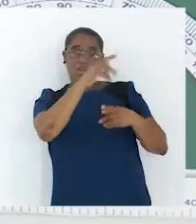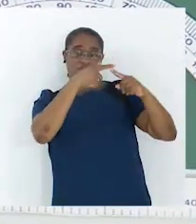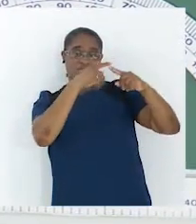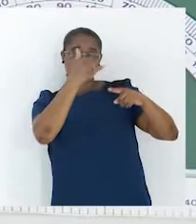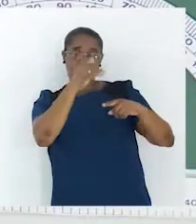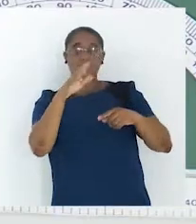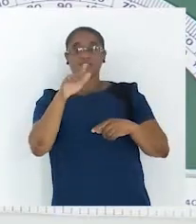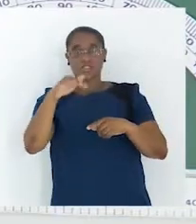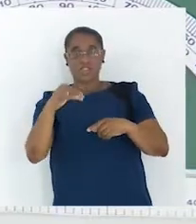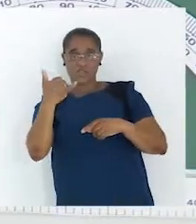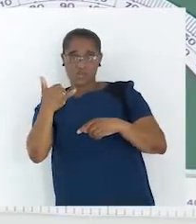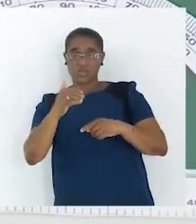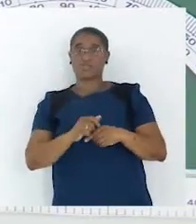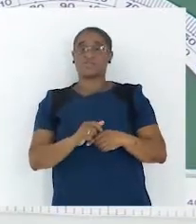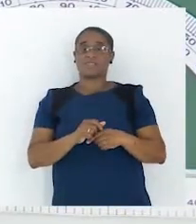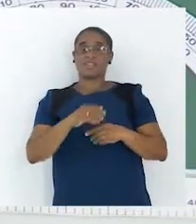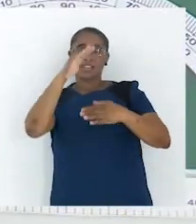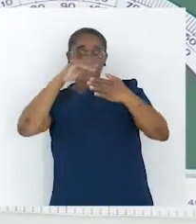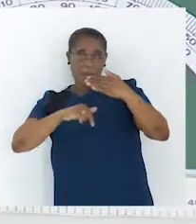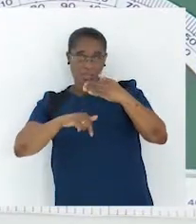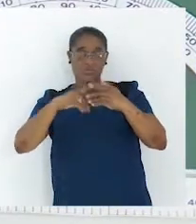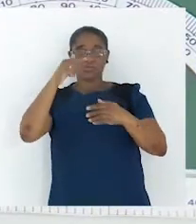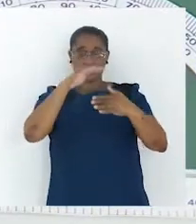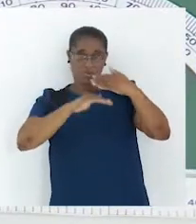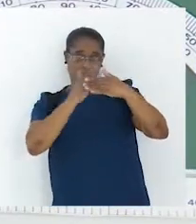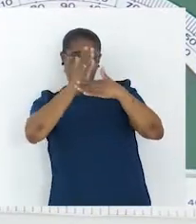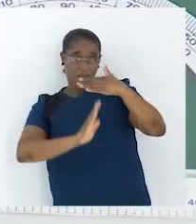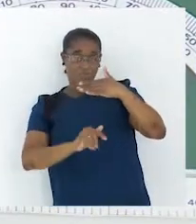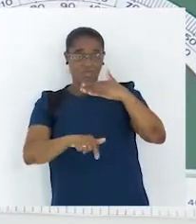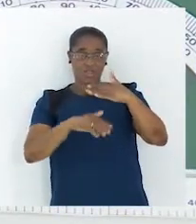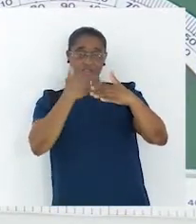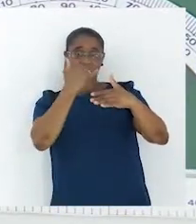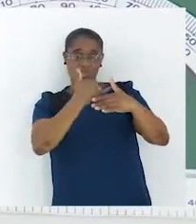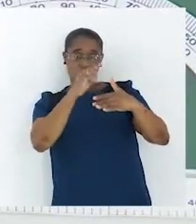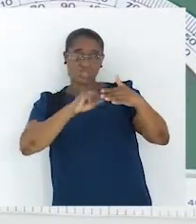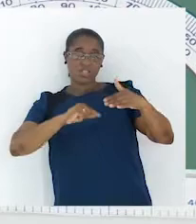24222 embaixo já temos dois raiz